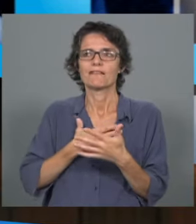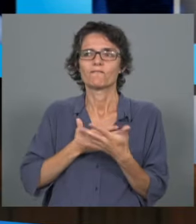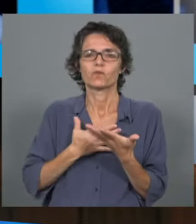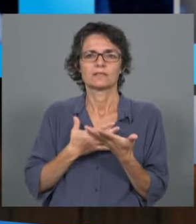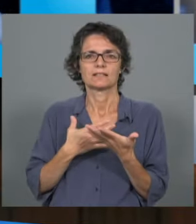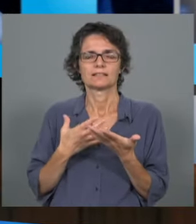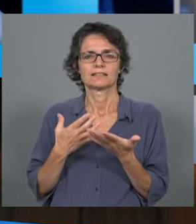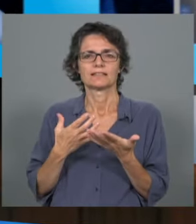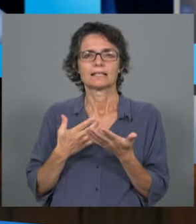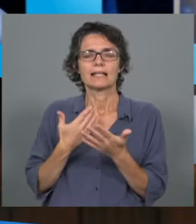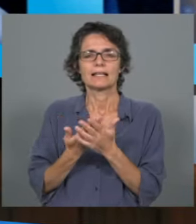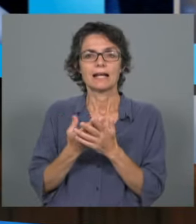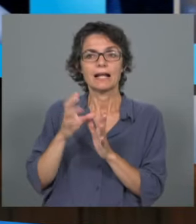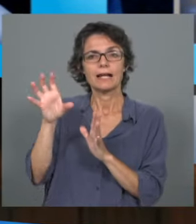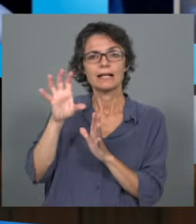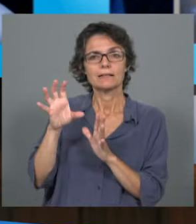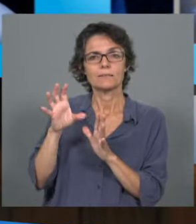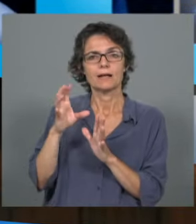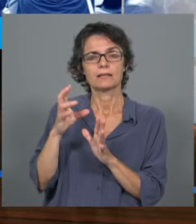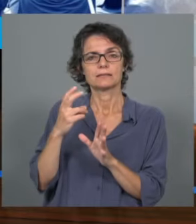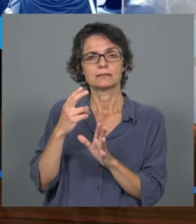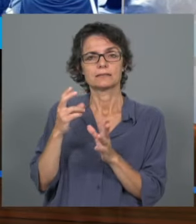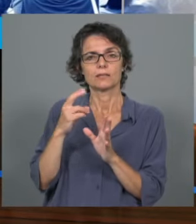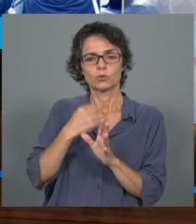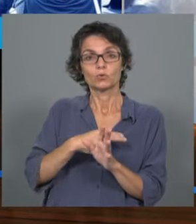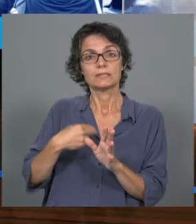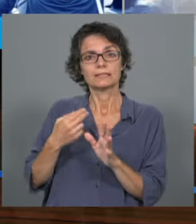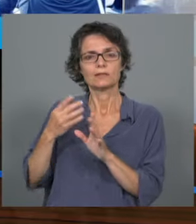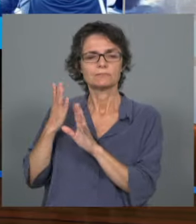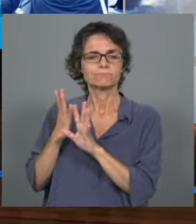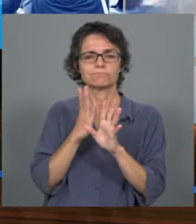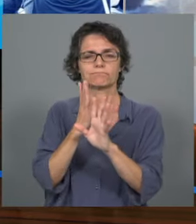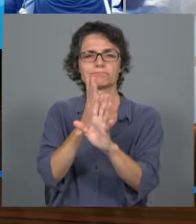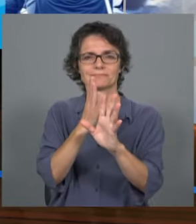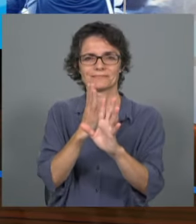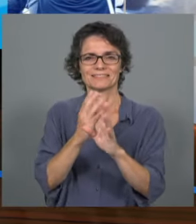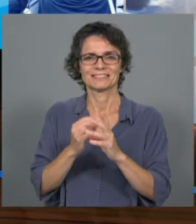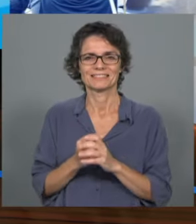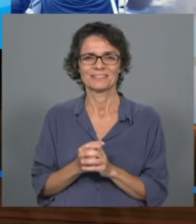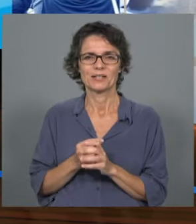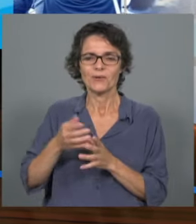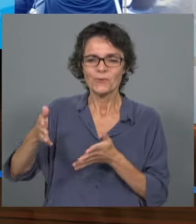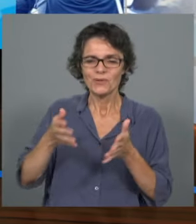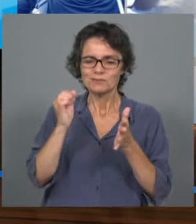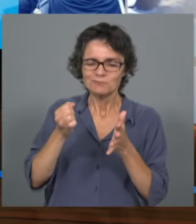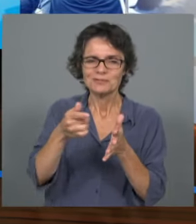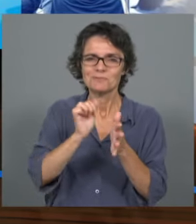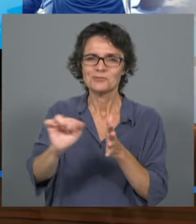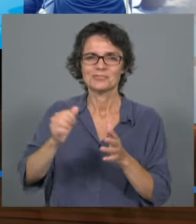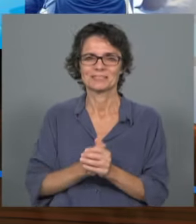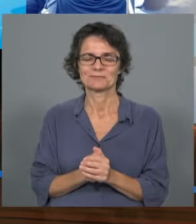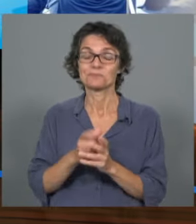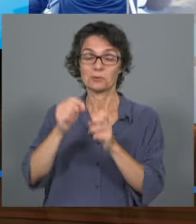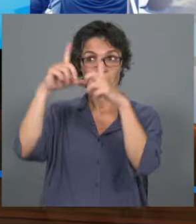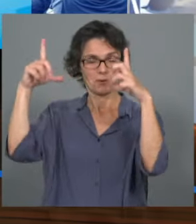cristãos são sobretudo peregrinos, aqueles que estão de passagem. Não é? Fica-nos então esta imagem muito sugestiva para